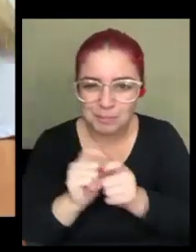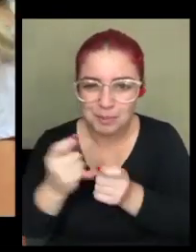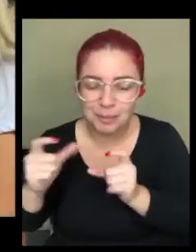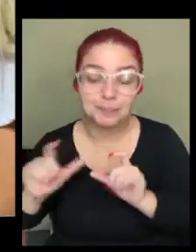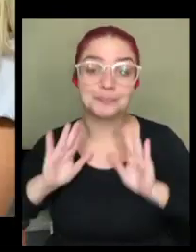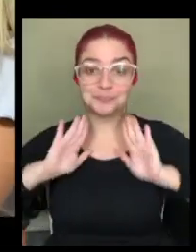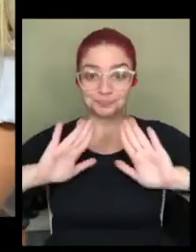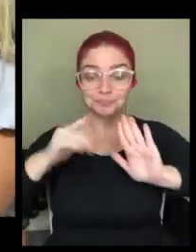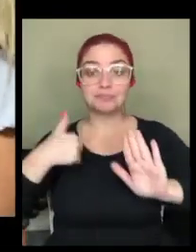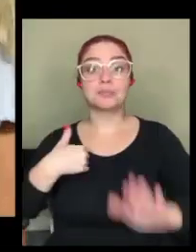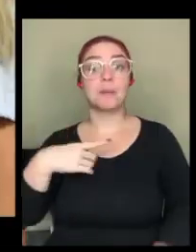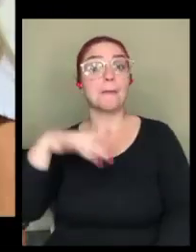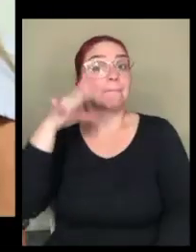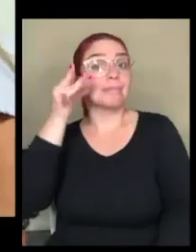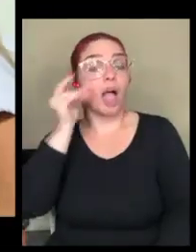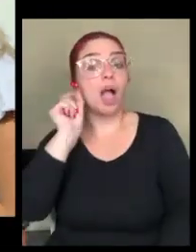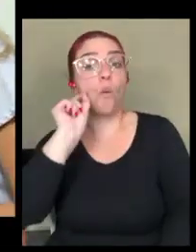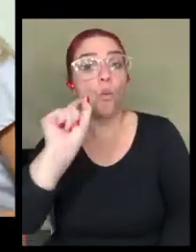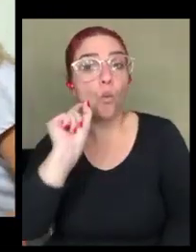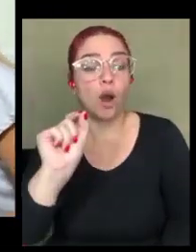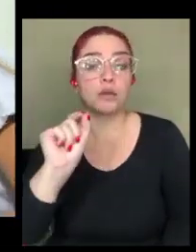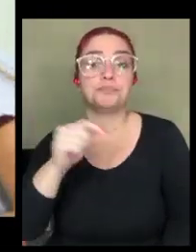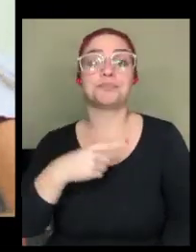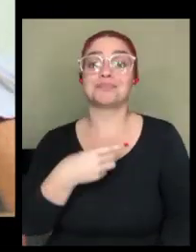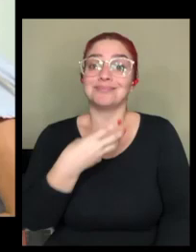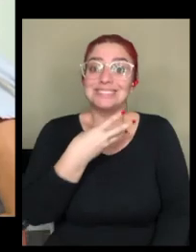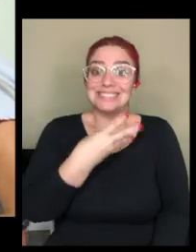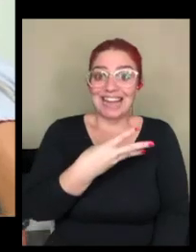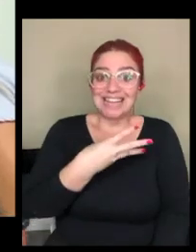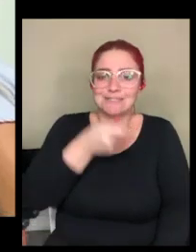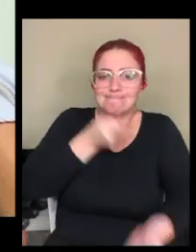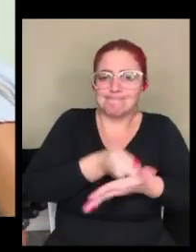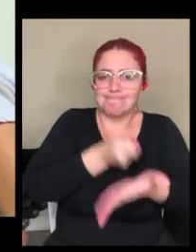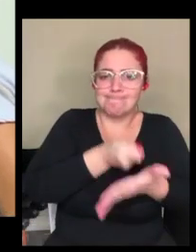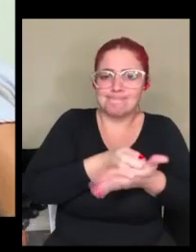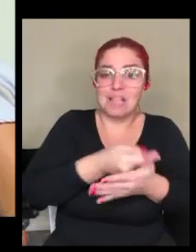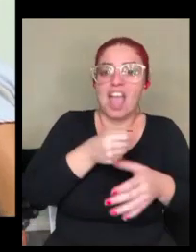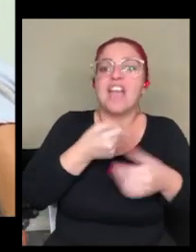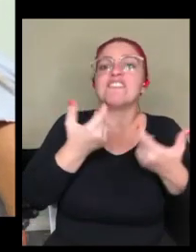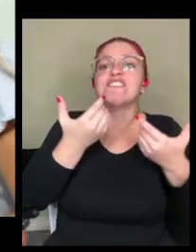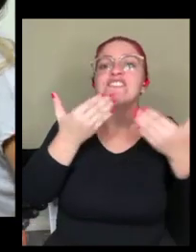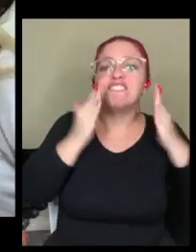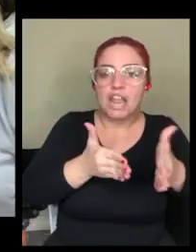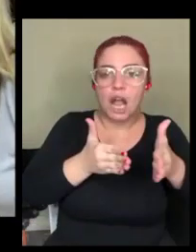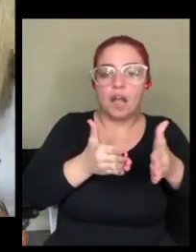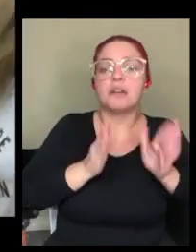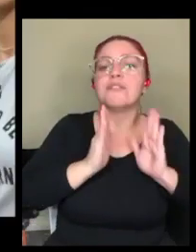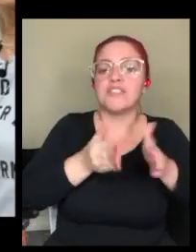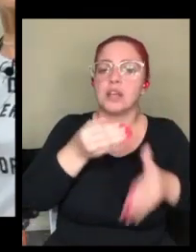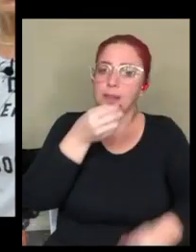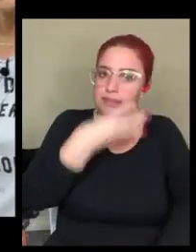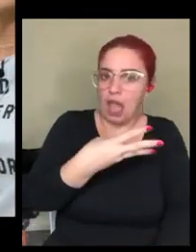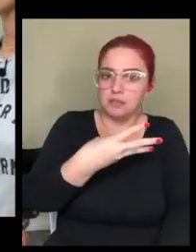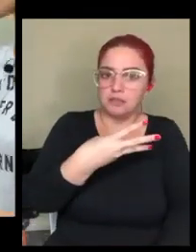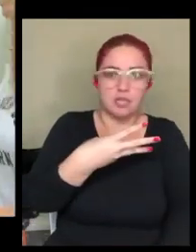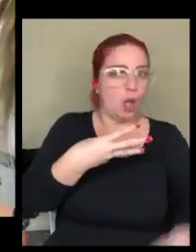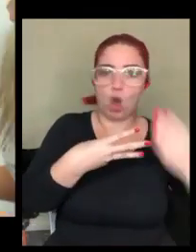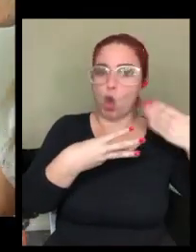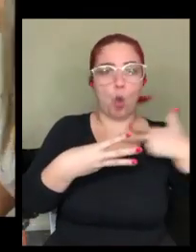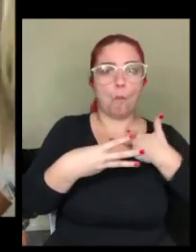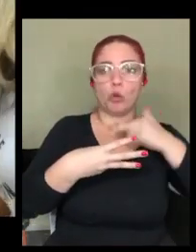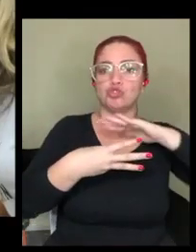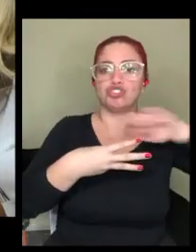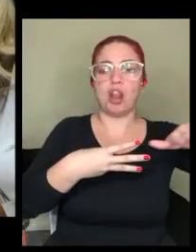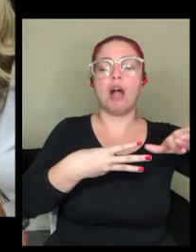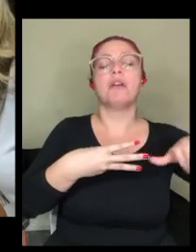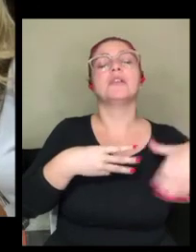ficar? Então, ó, aqui você deve ter prestado atenção que o 3, ele sempre fica fixo, ó, não mudei, certo? E